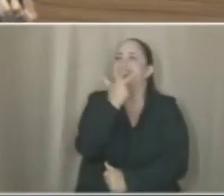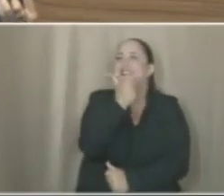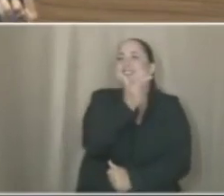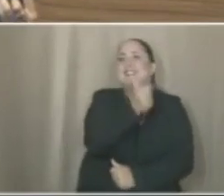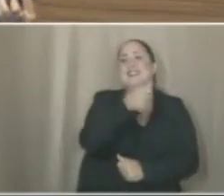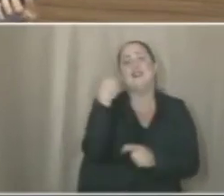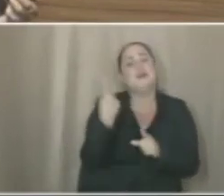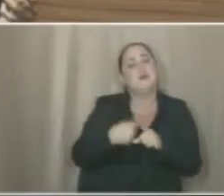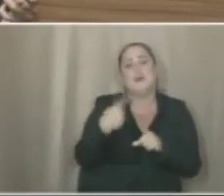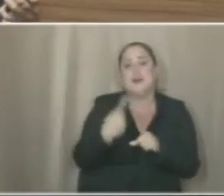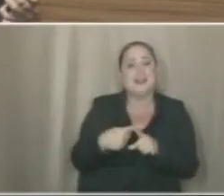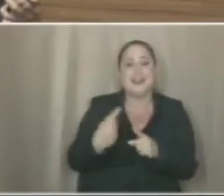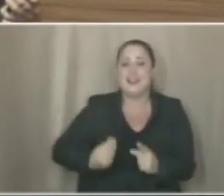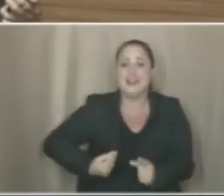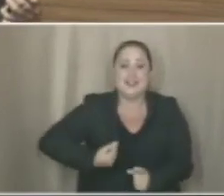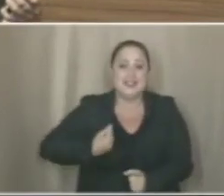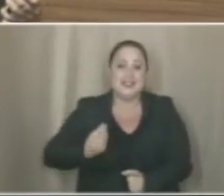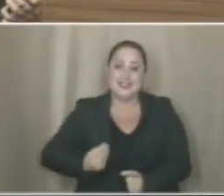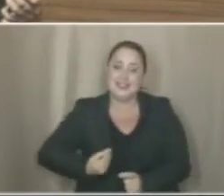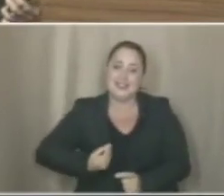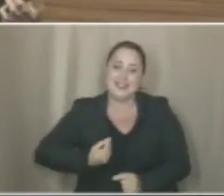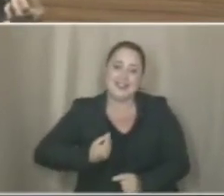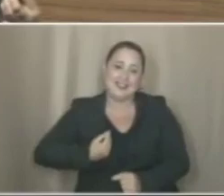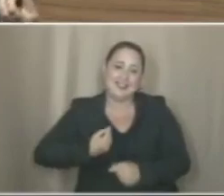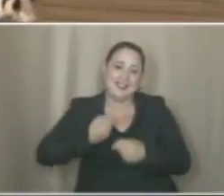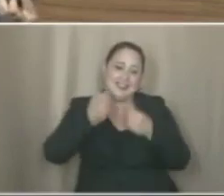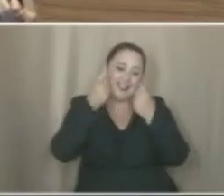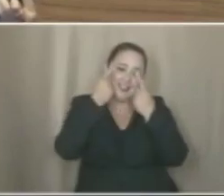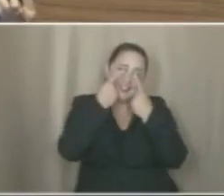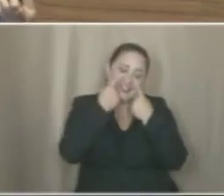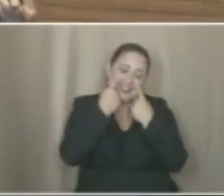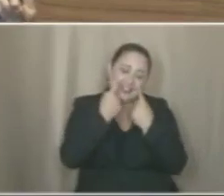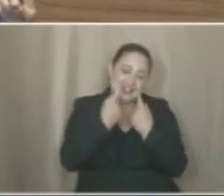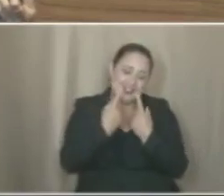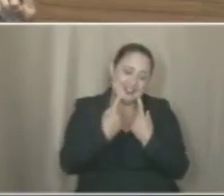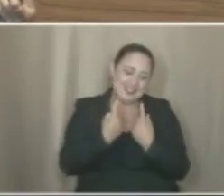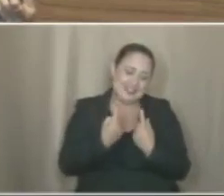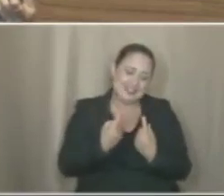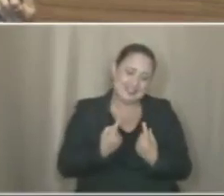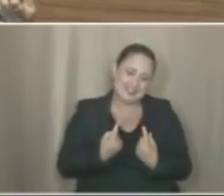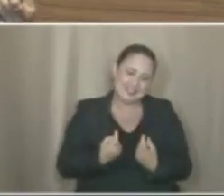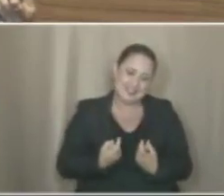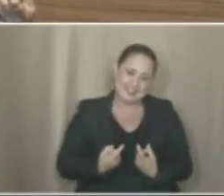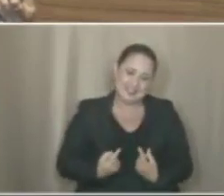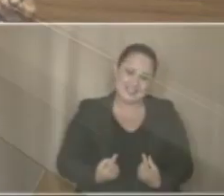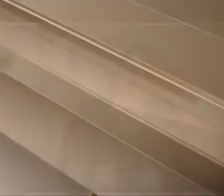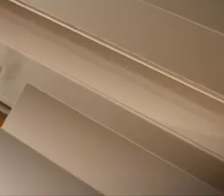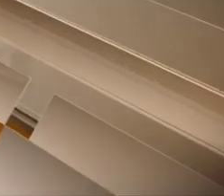razão para viver chorando.